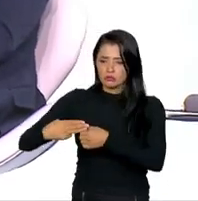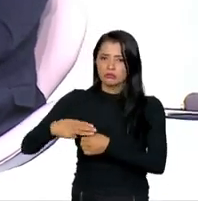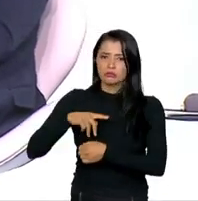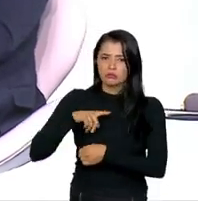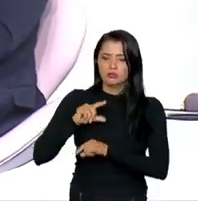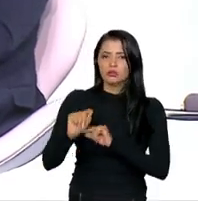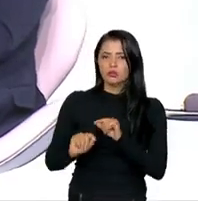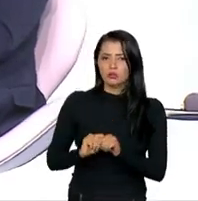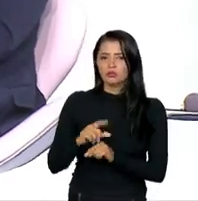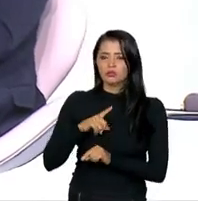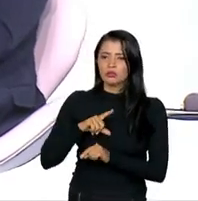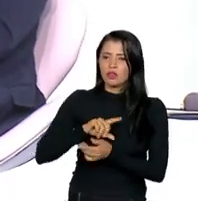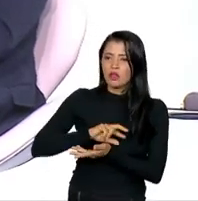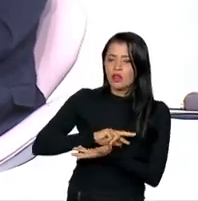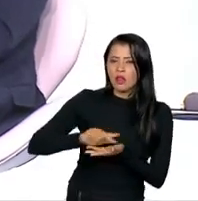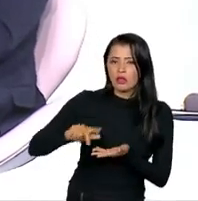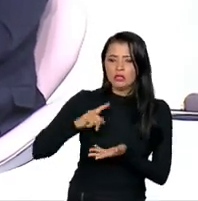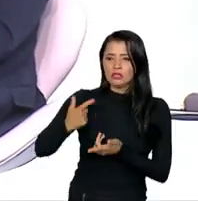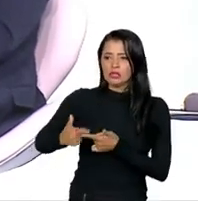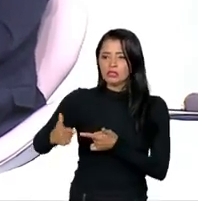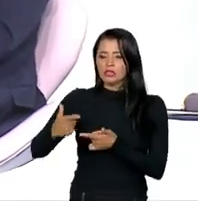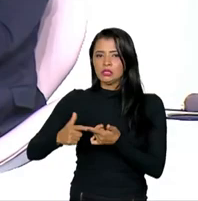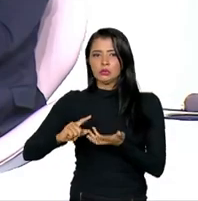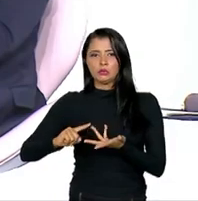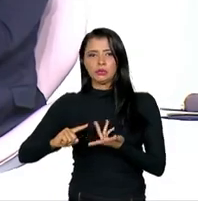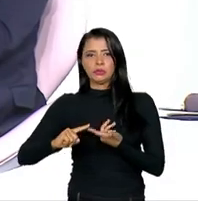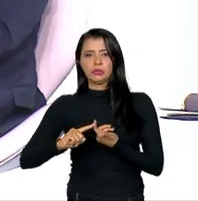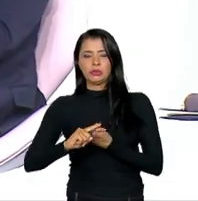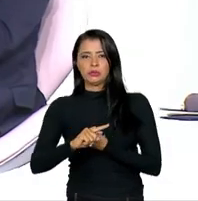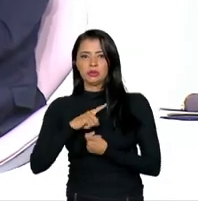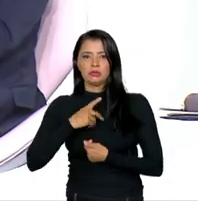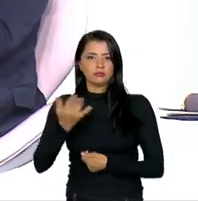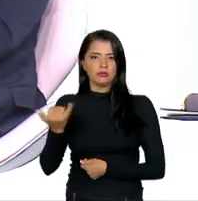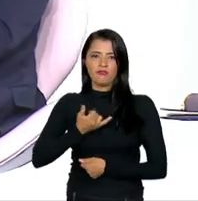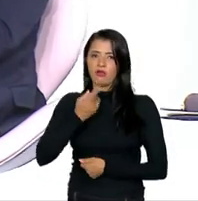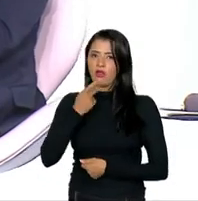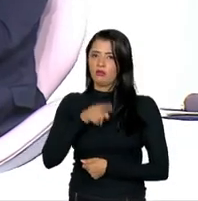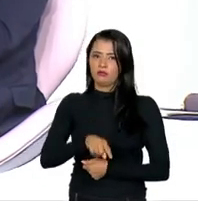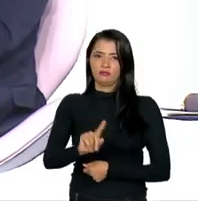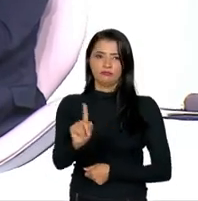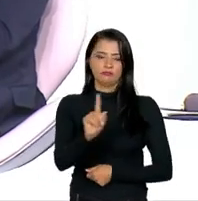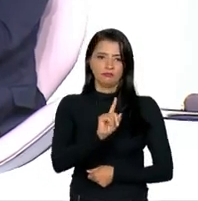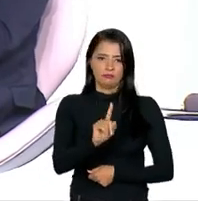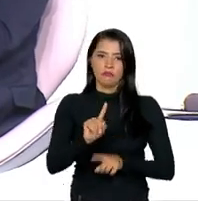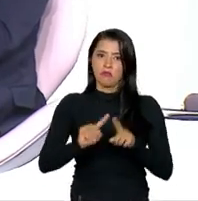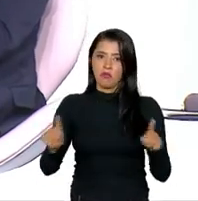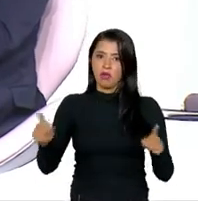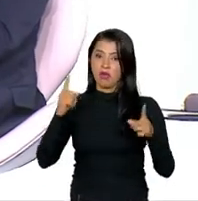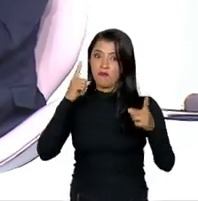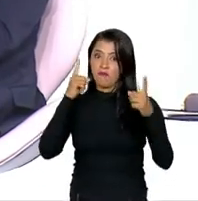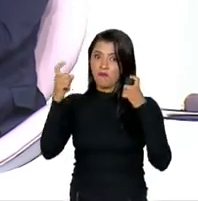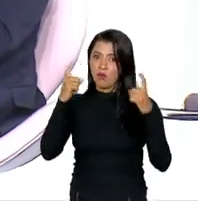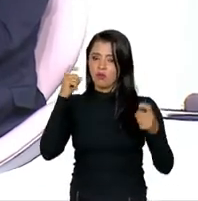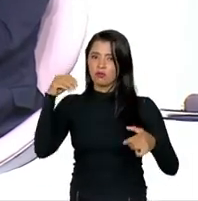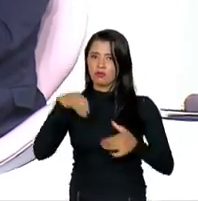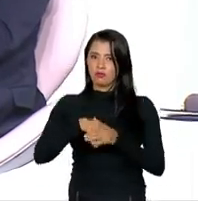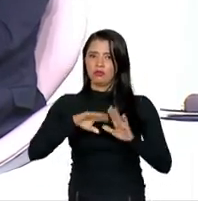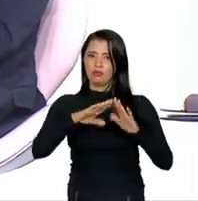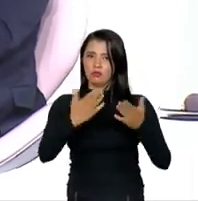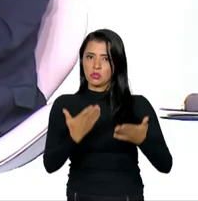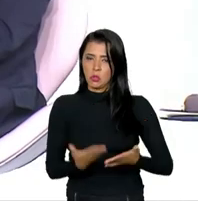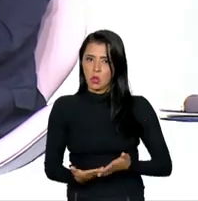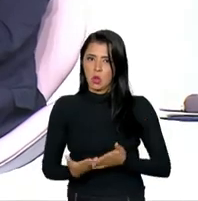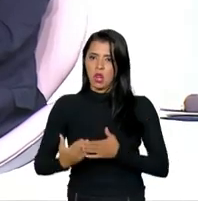municípios que têm diversos problemas. E uma coisa que não foi dita aqui, mas a violência dentro das escolas,